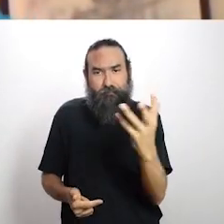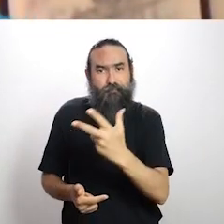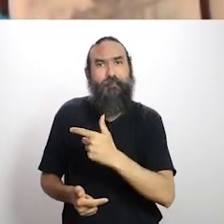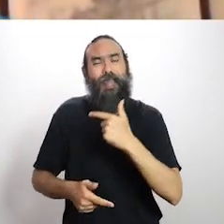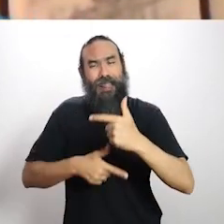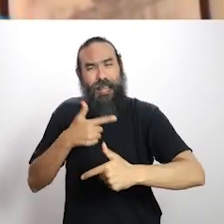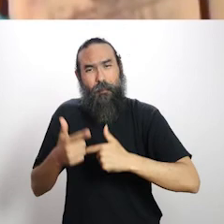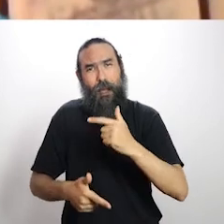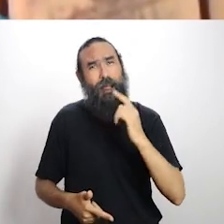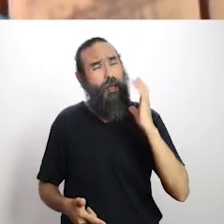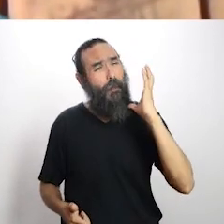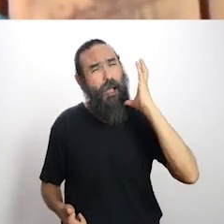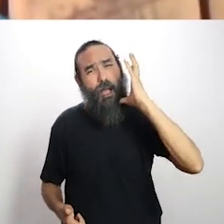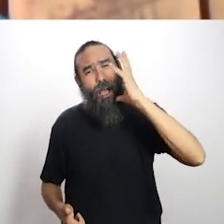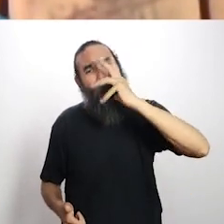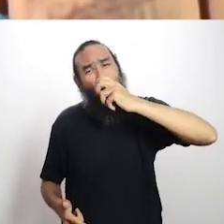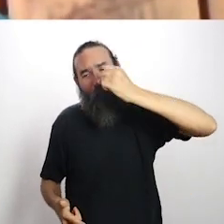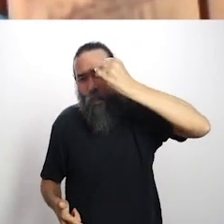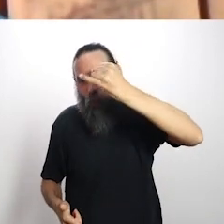teálogo e